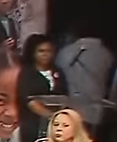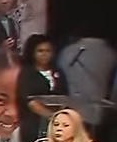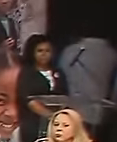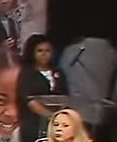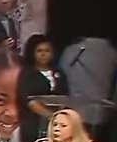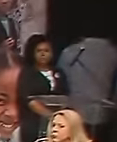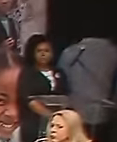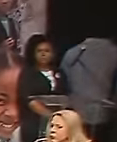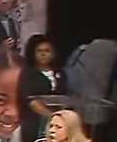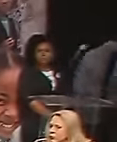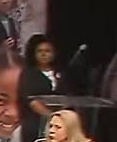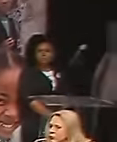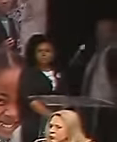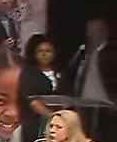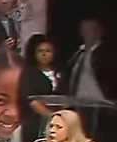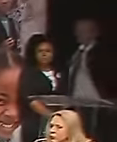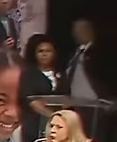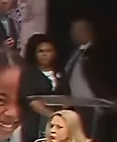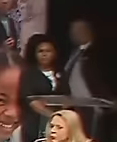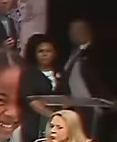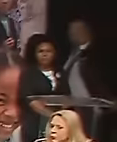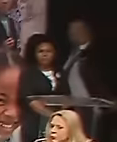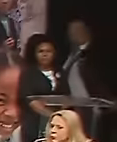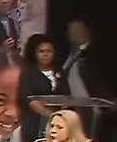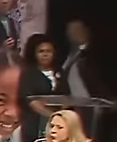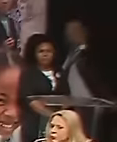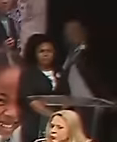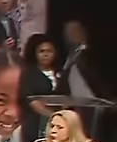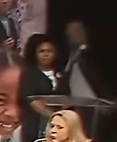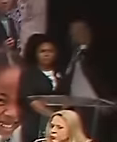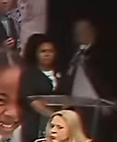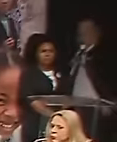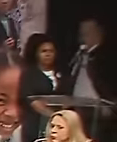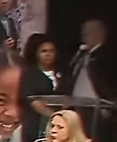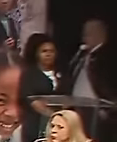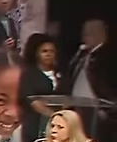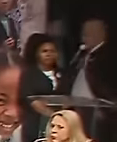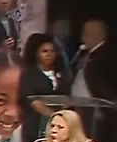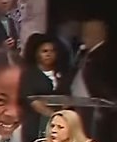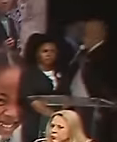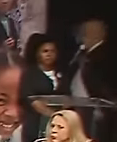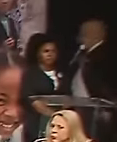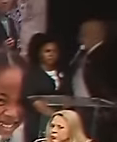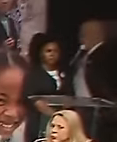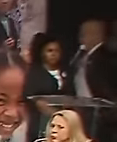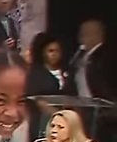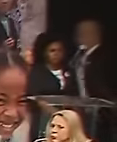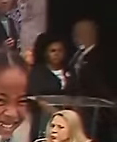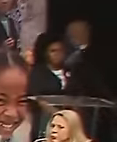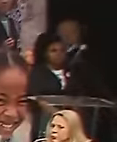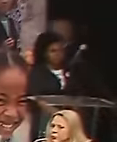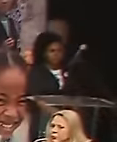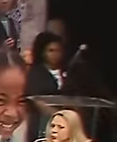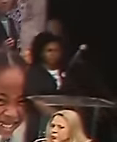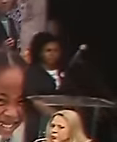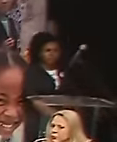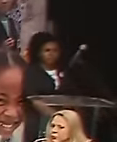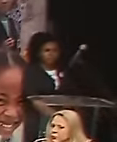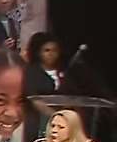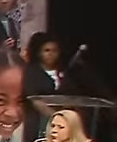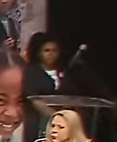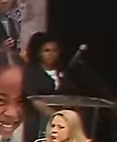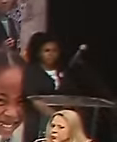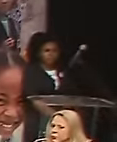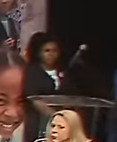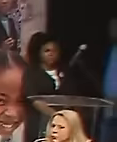Estado queria cumprimentar meus colegas de ministério Maurício Quintela que pode mostrar aqui tudo que está